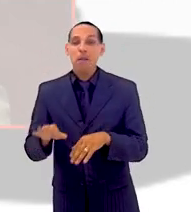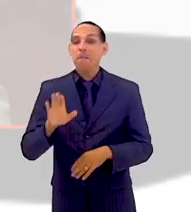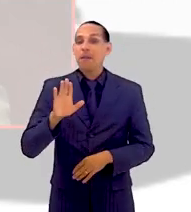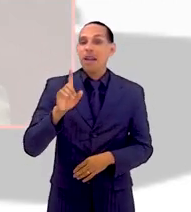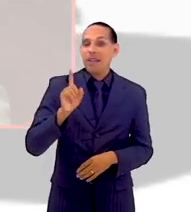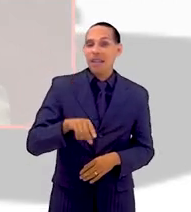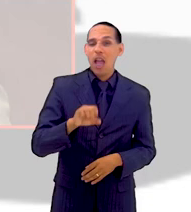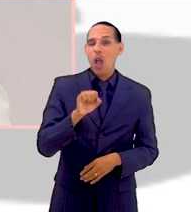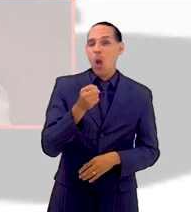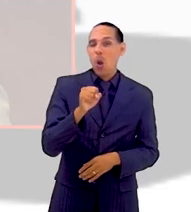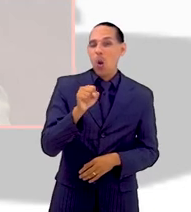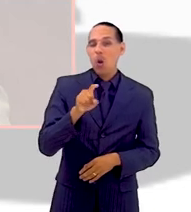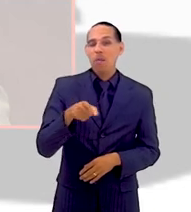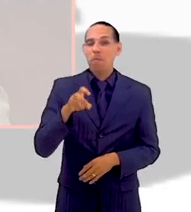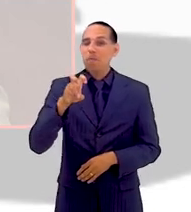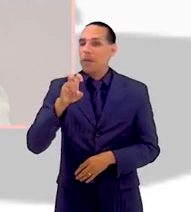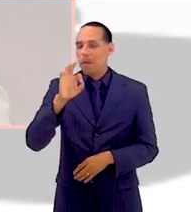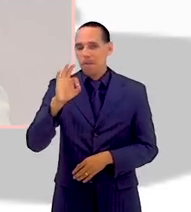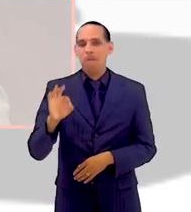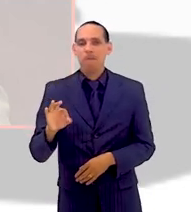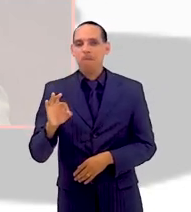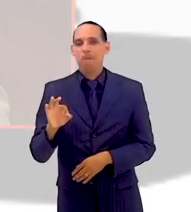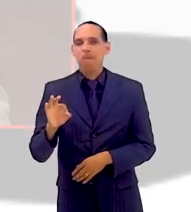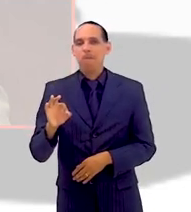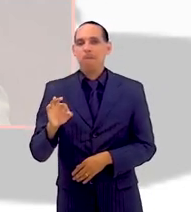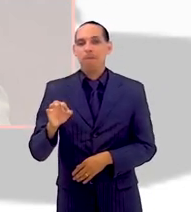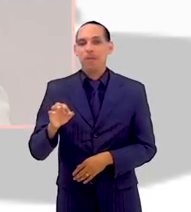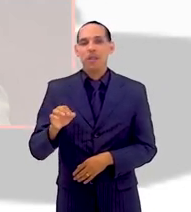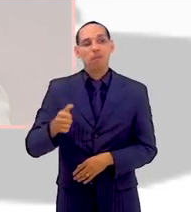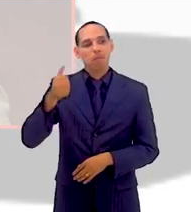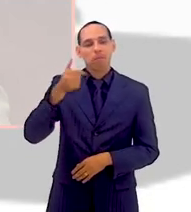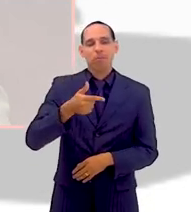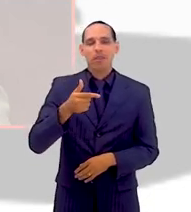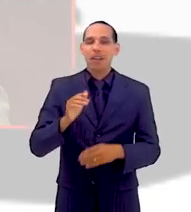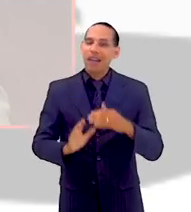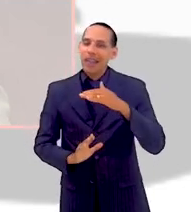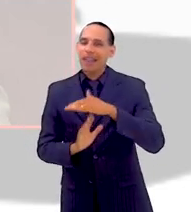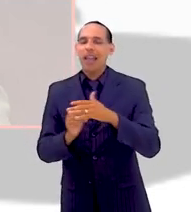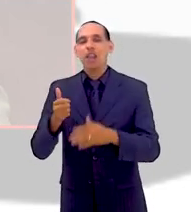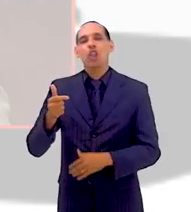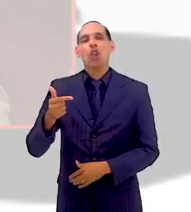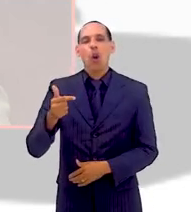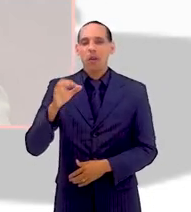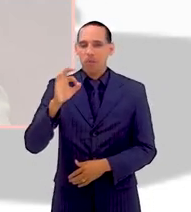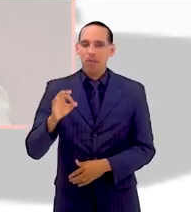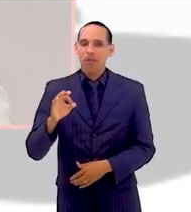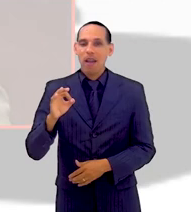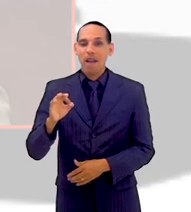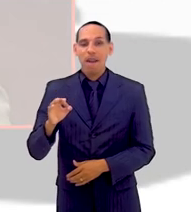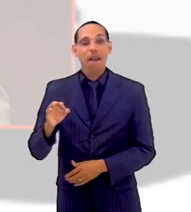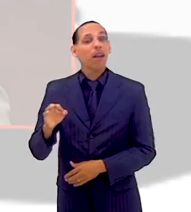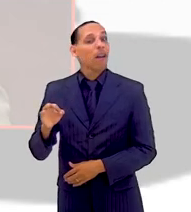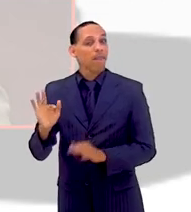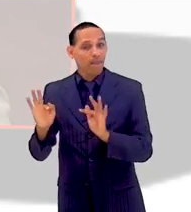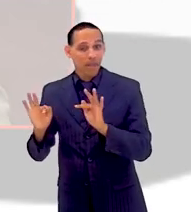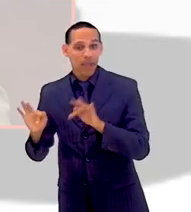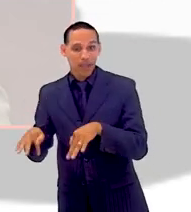dimensão de 8,5% a nível nacional, chegando a 12%, e com certeza vamos chegar a 15%